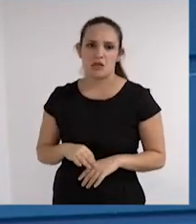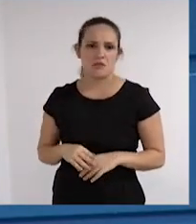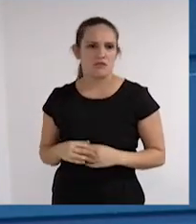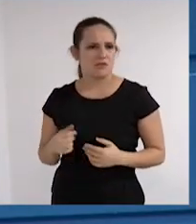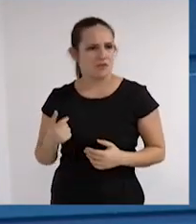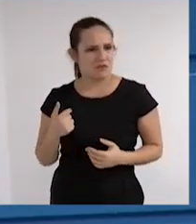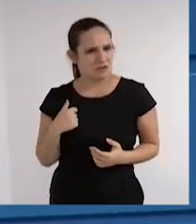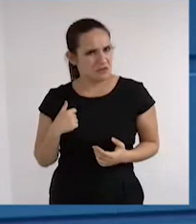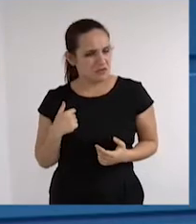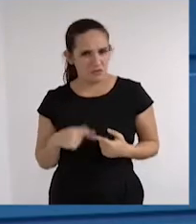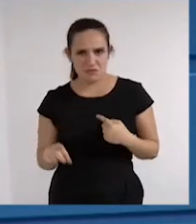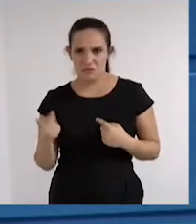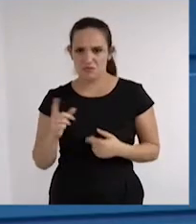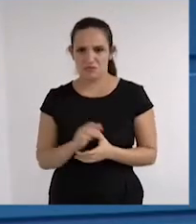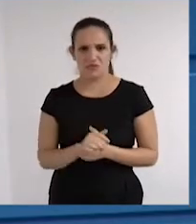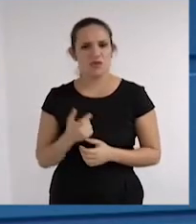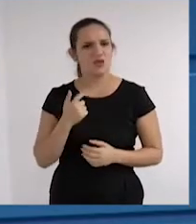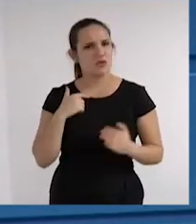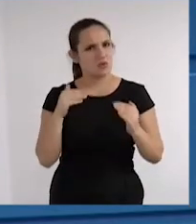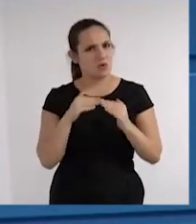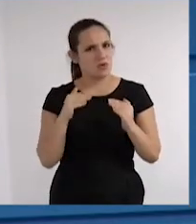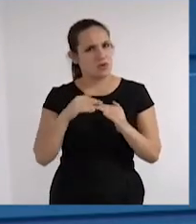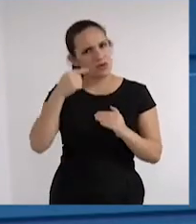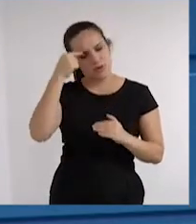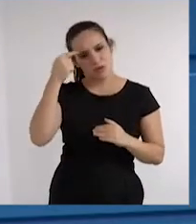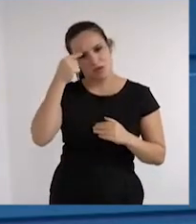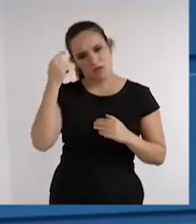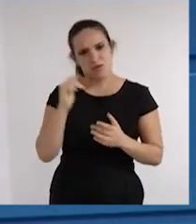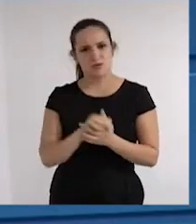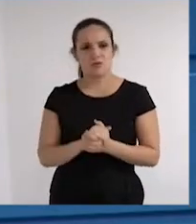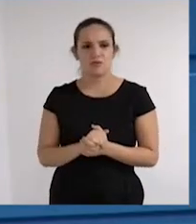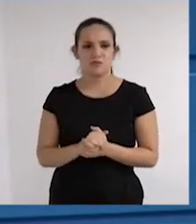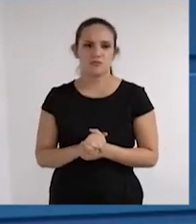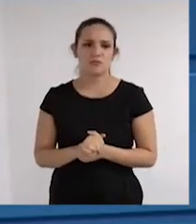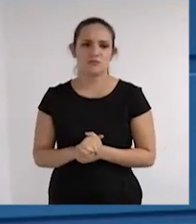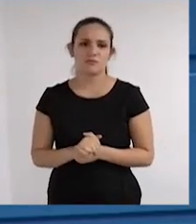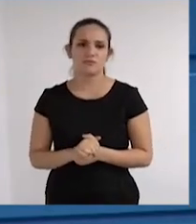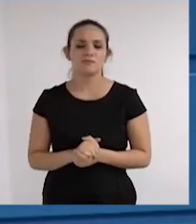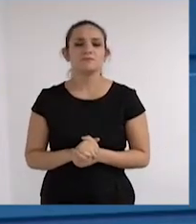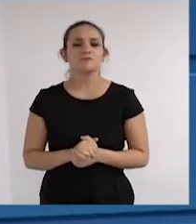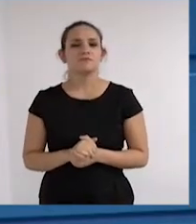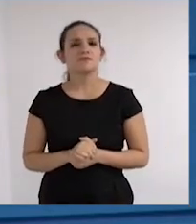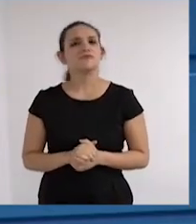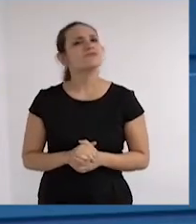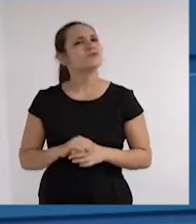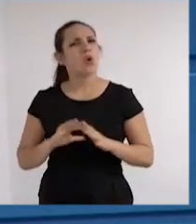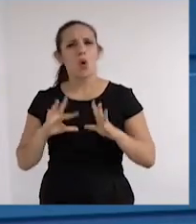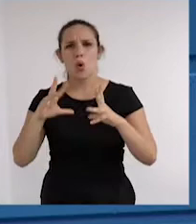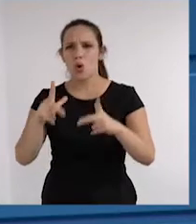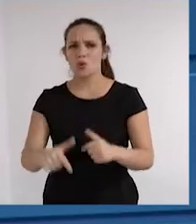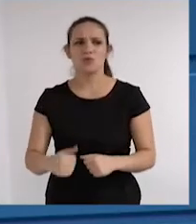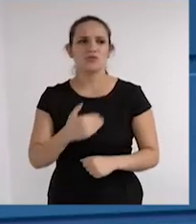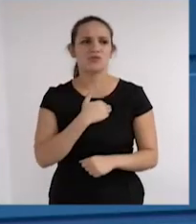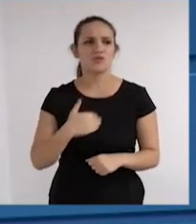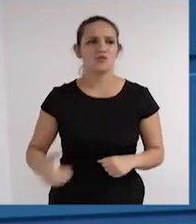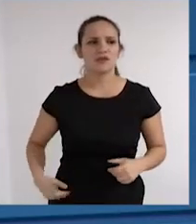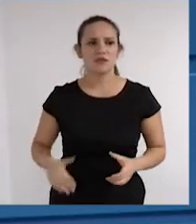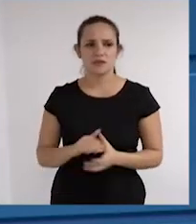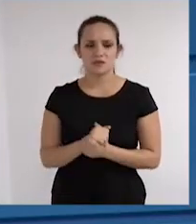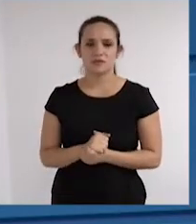Teixeira, de todos os governos. Não estou aqui excluindo ninguém. Uns mais, uns menos, é verdade. Mas de todos que não